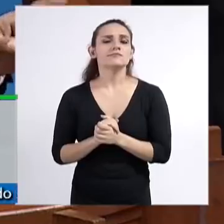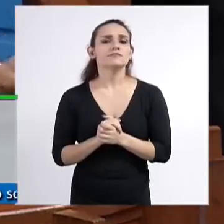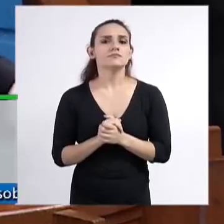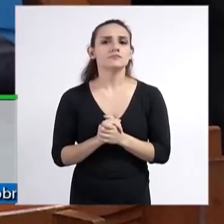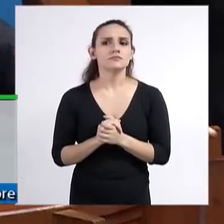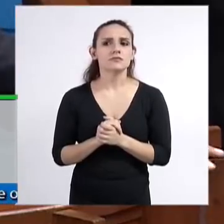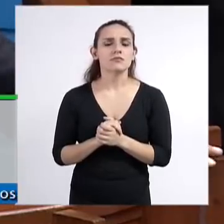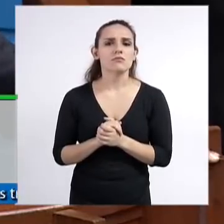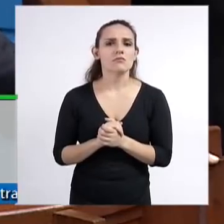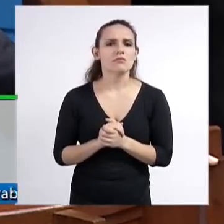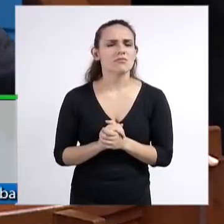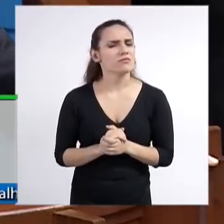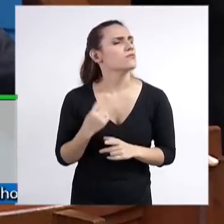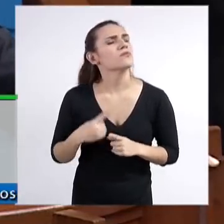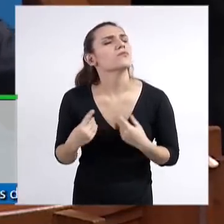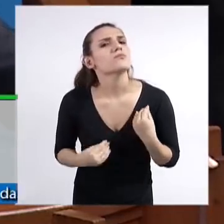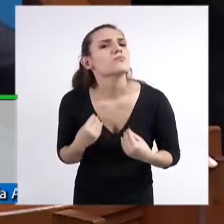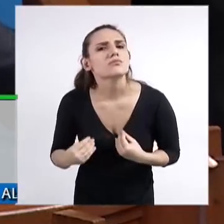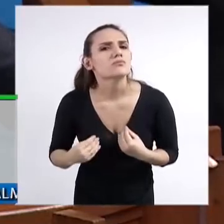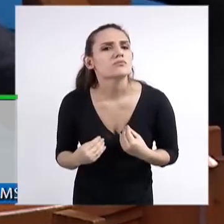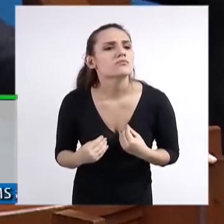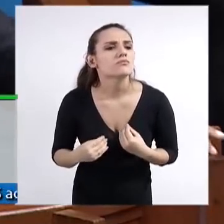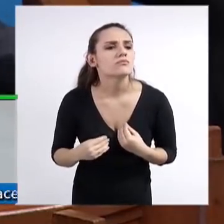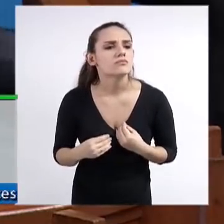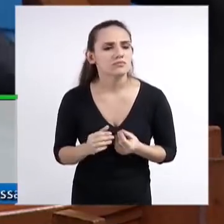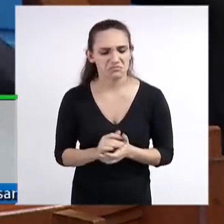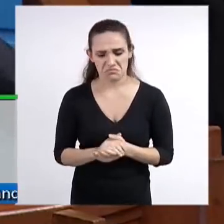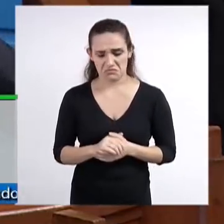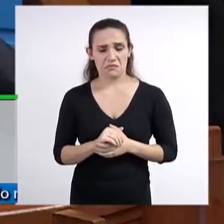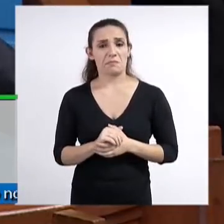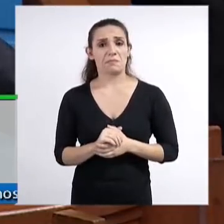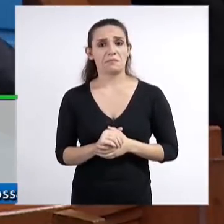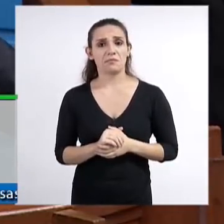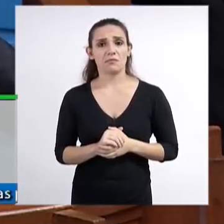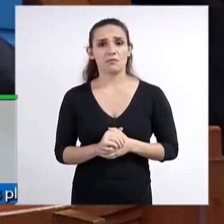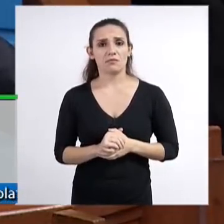Uma casa que tem por obrigação